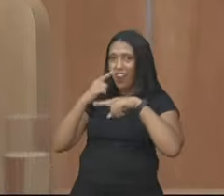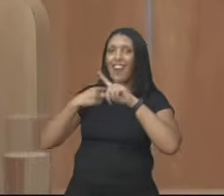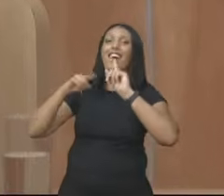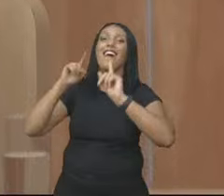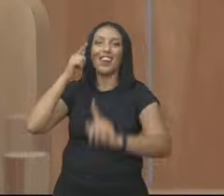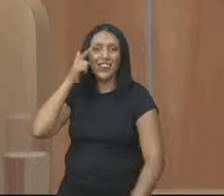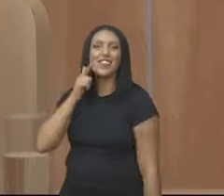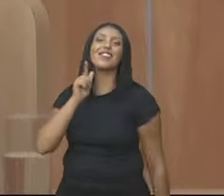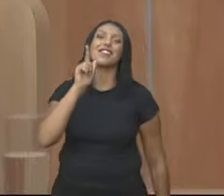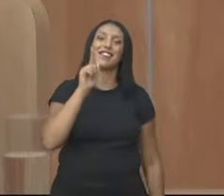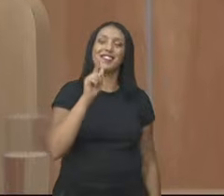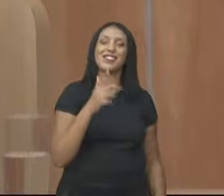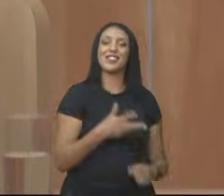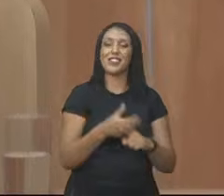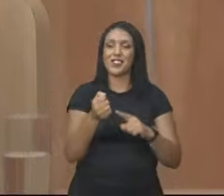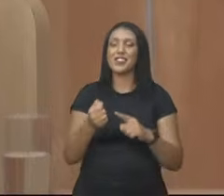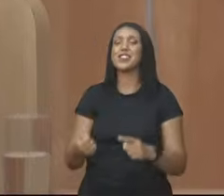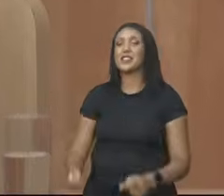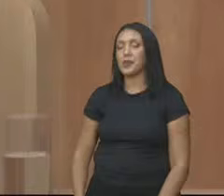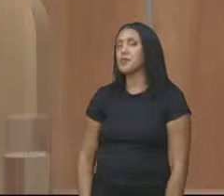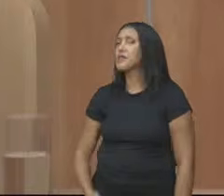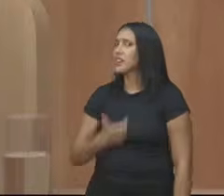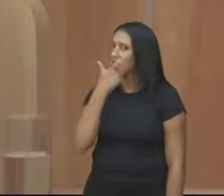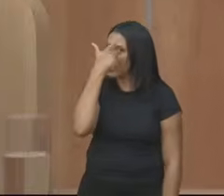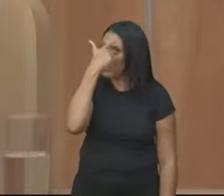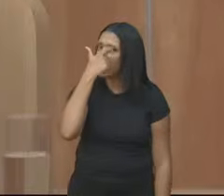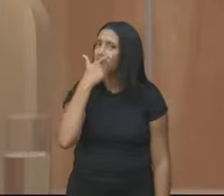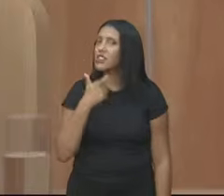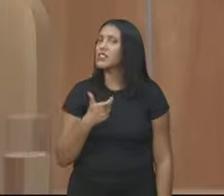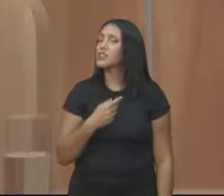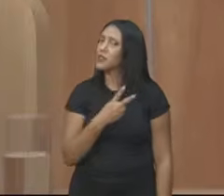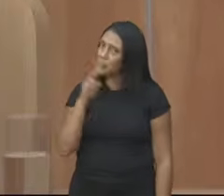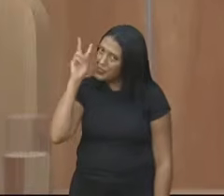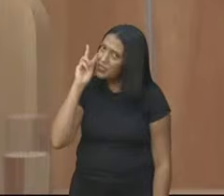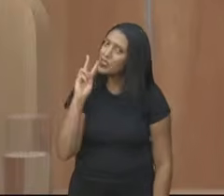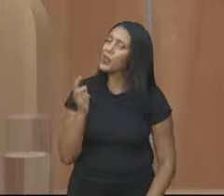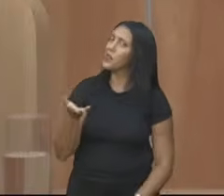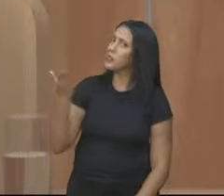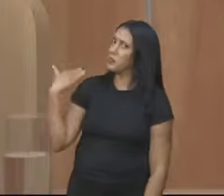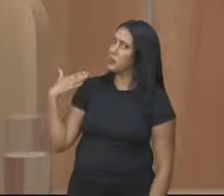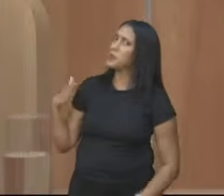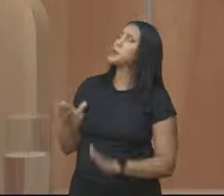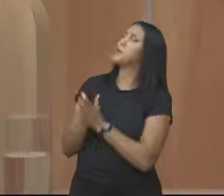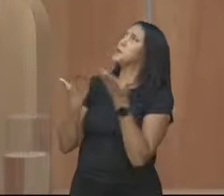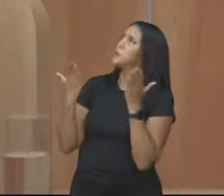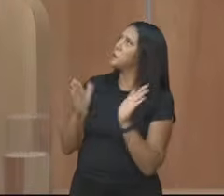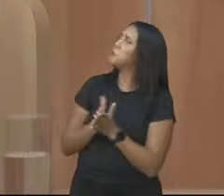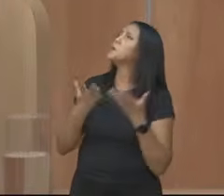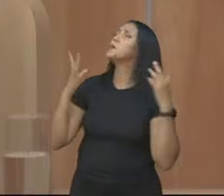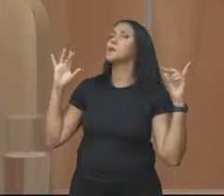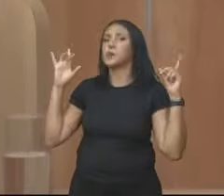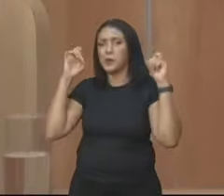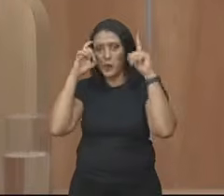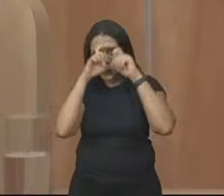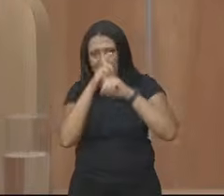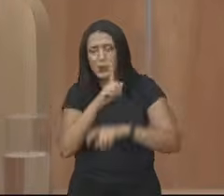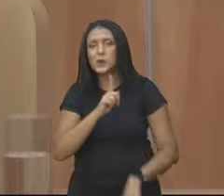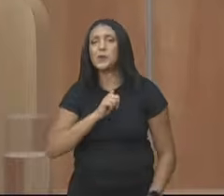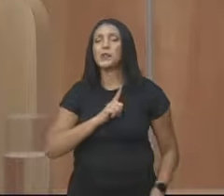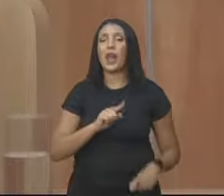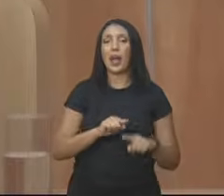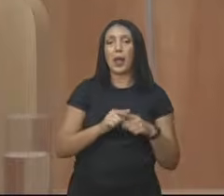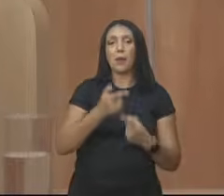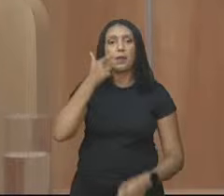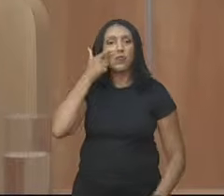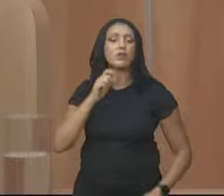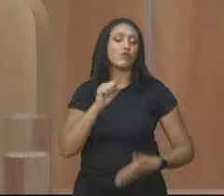ninguém me falar. E se precisar voltar, eu volto de novo. Porque Deus me deu 2 braços, 2 pernas, me deu sabedoria. Hoje